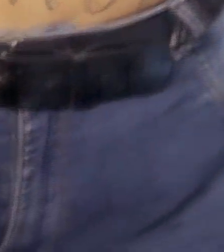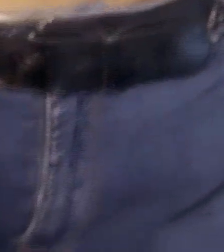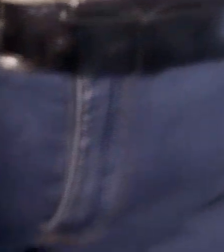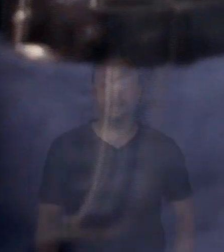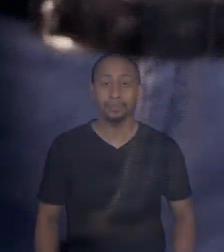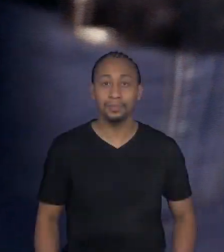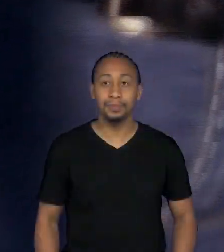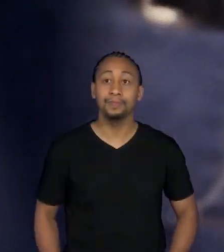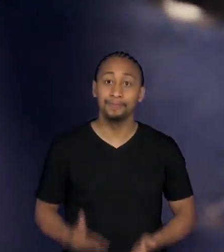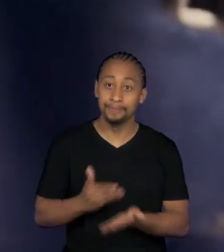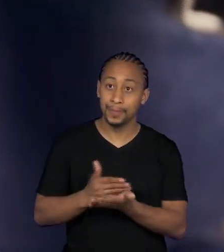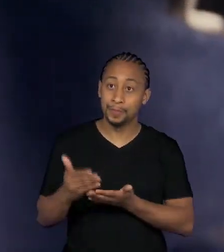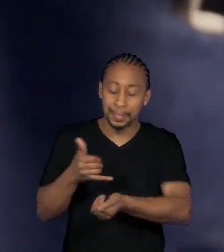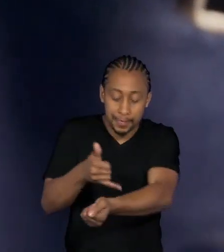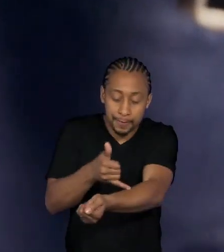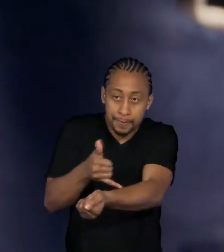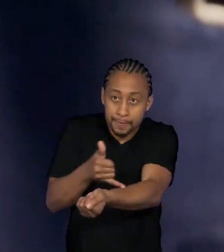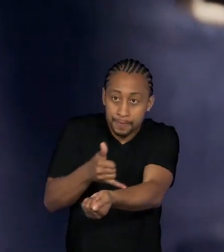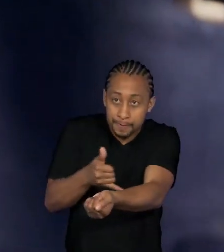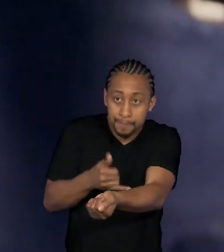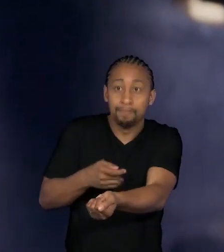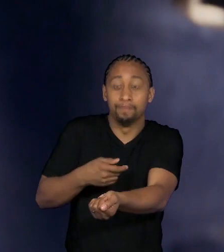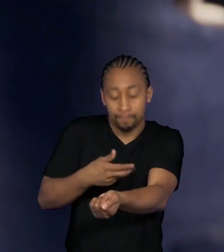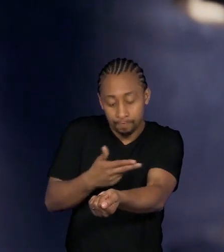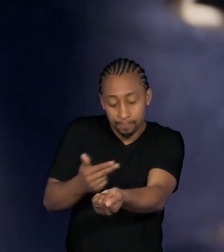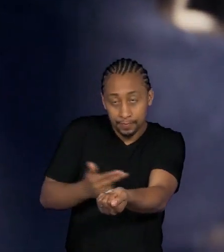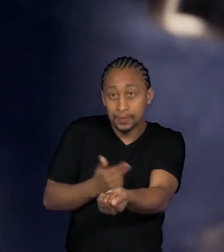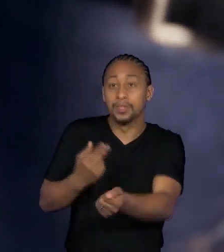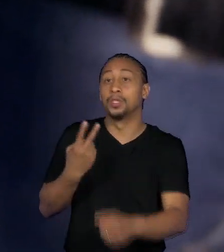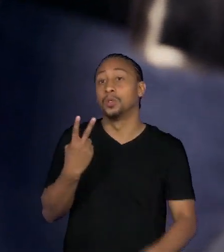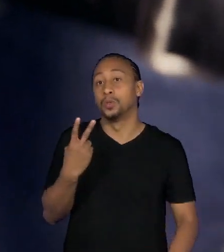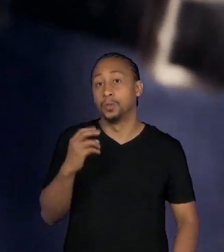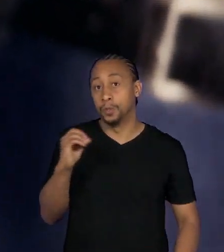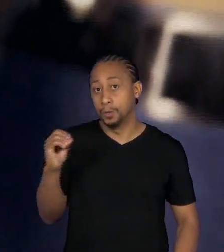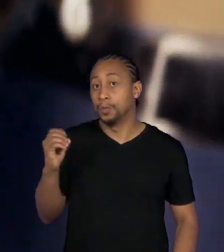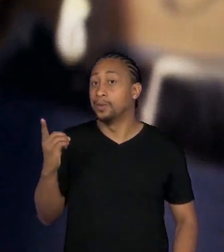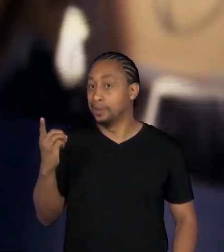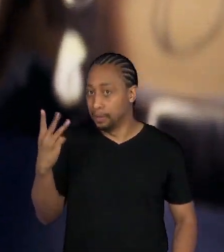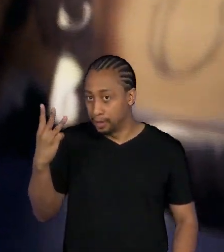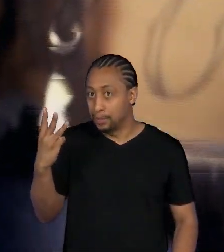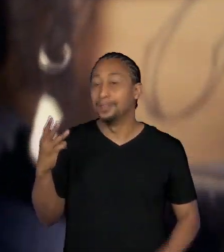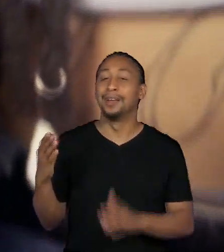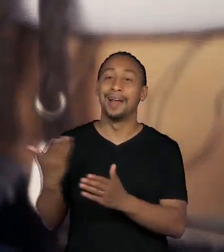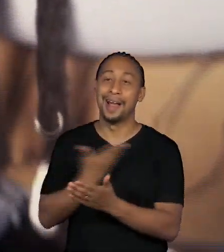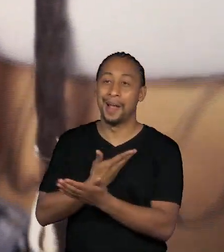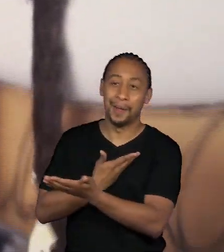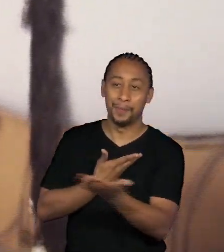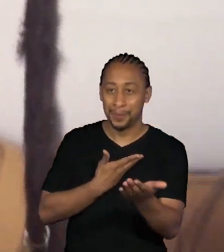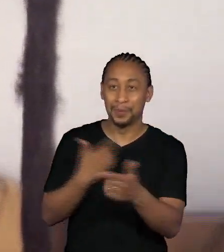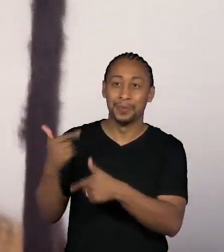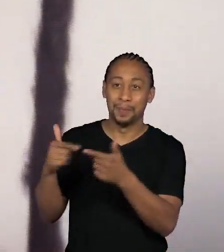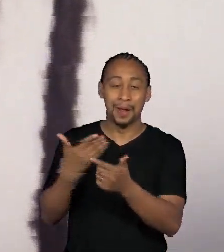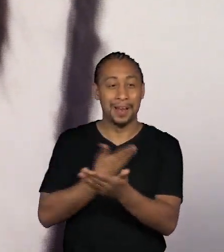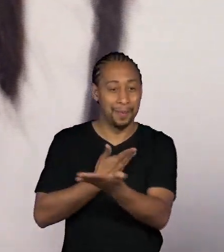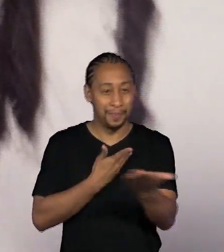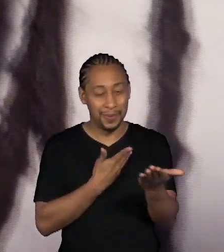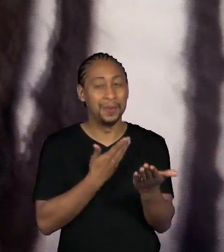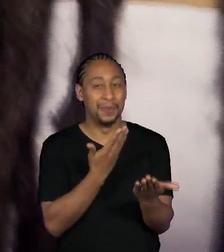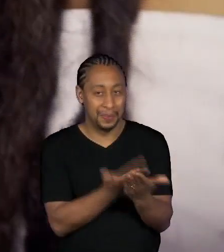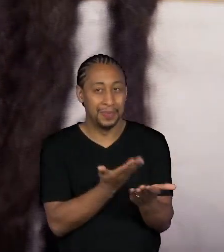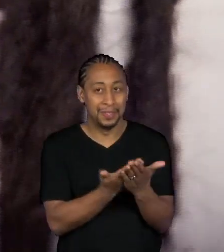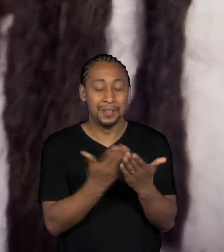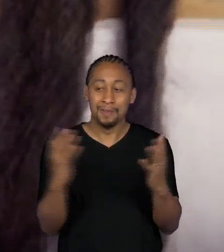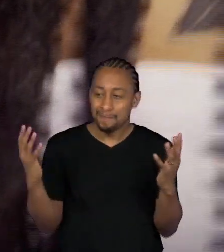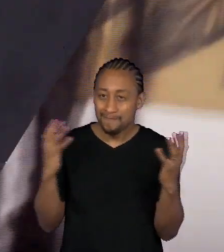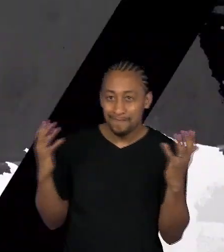Eu iniciei na tatuagem em 2013. Eu fui incentivada por colegas de estúdio, de trabalho, a tatuar, porque eu já desenhava, né? Desde pequeno